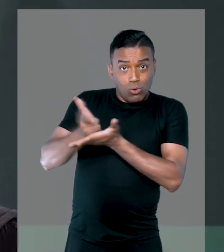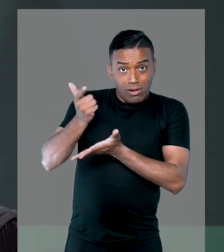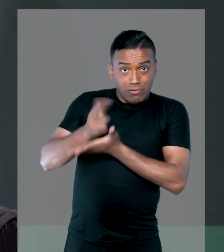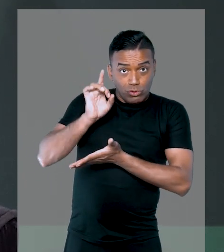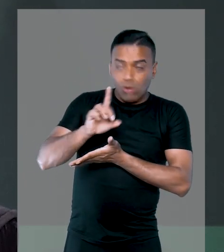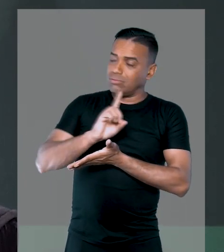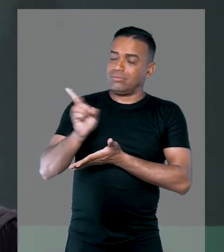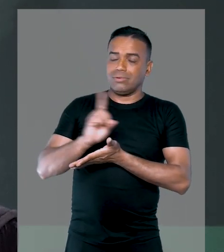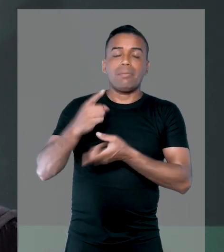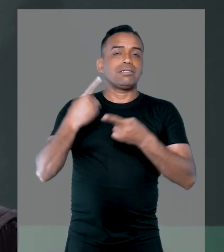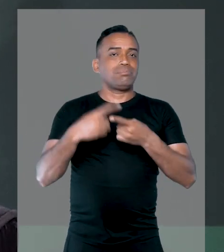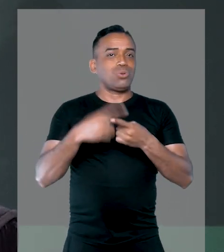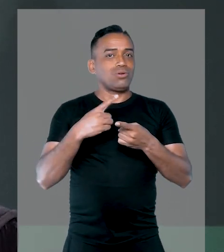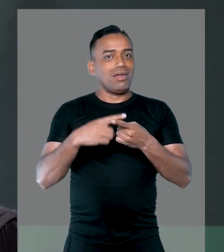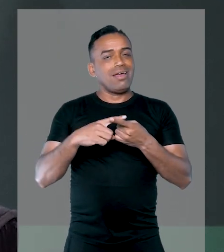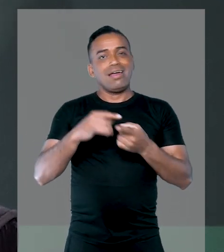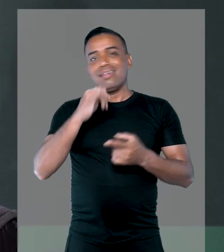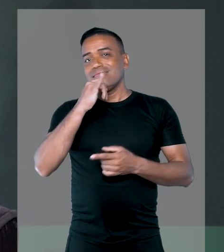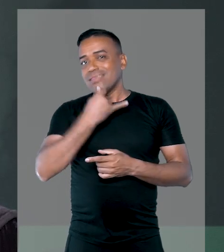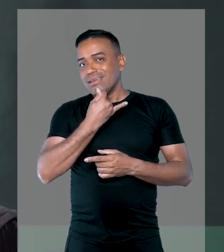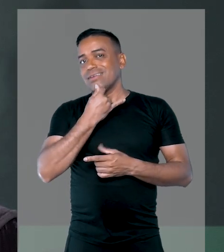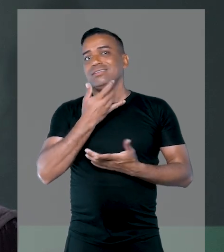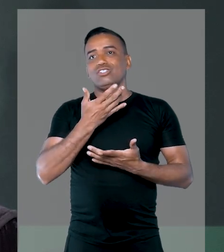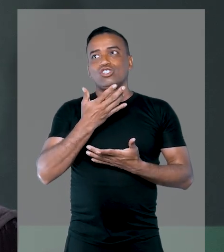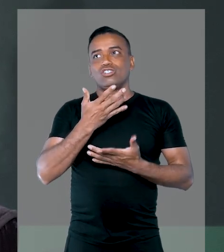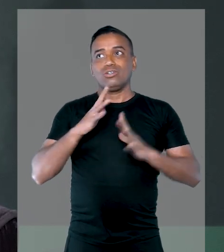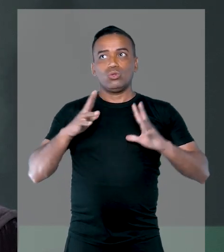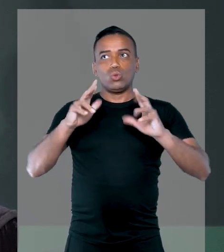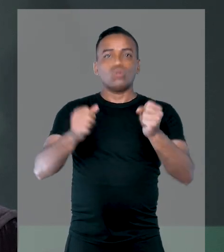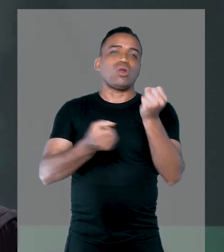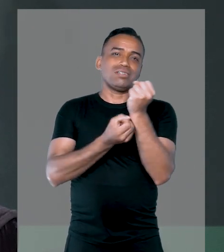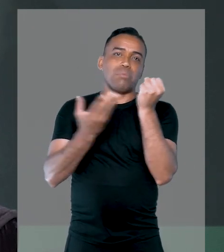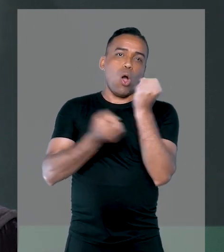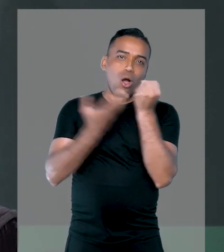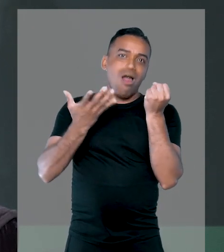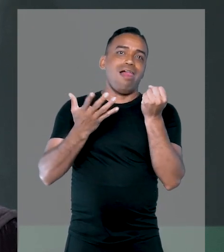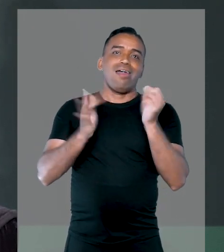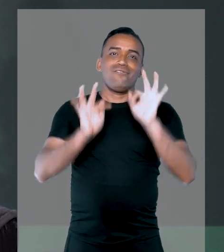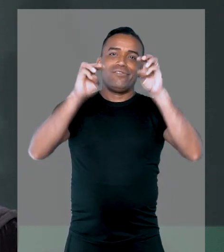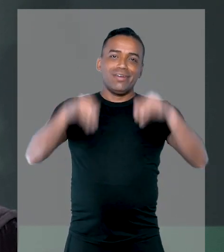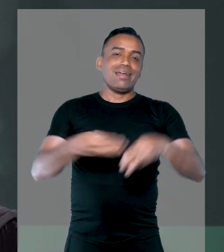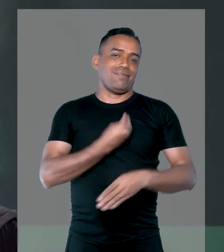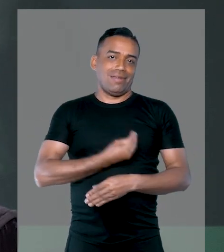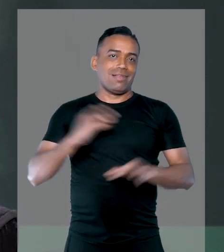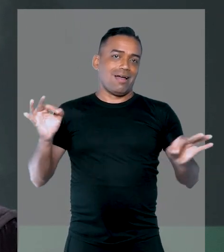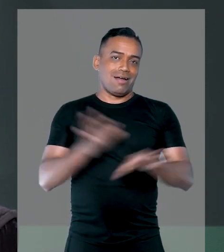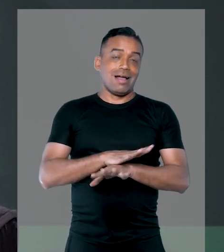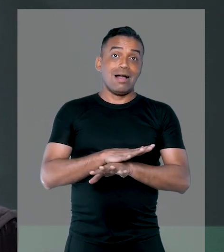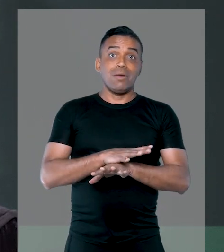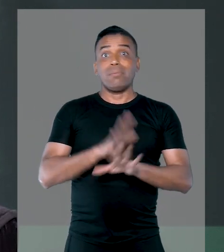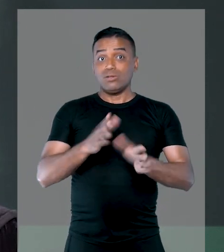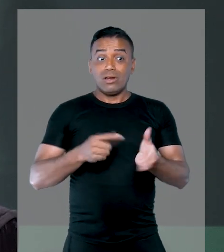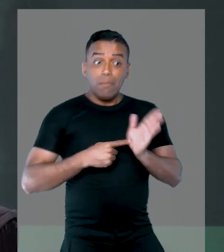porque um fato muito triste sobre a vida é que ela acaba. Spoiler. Mas eu queria entregar isso para minha avó ainda